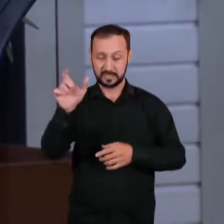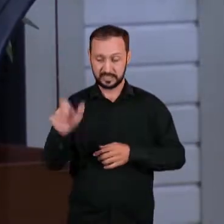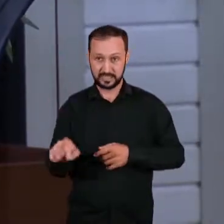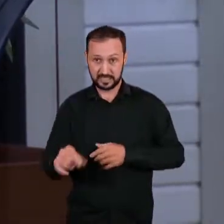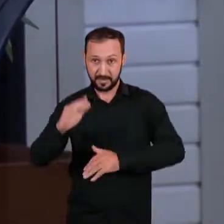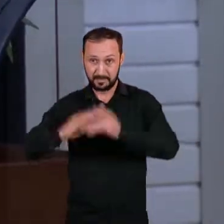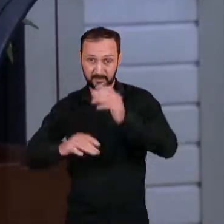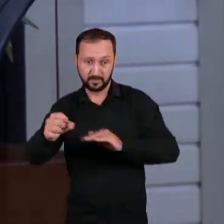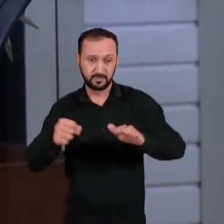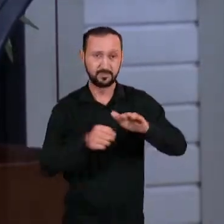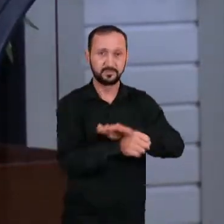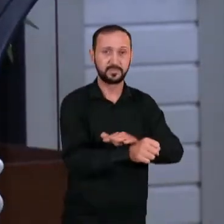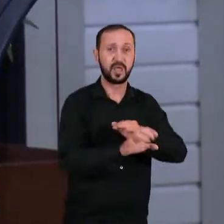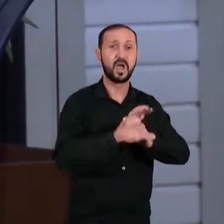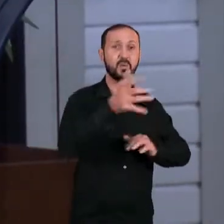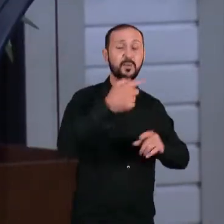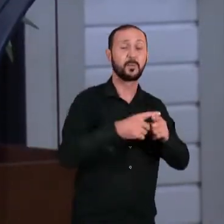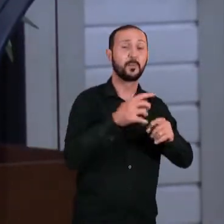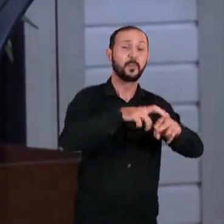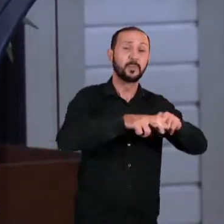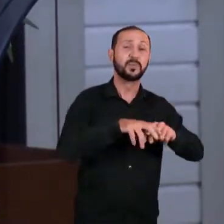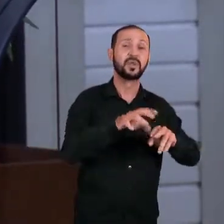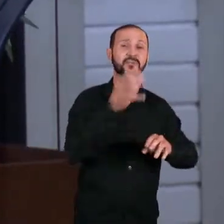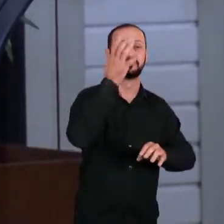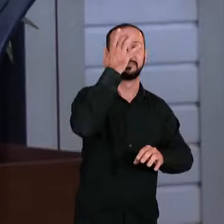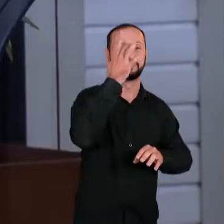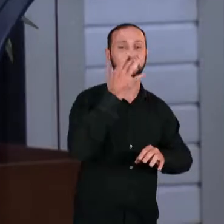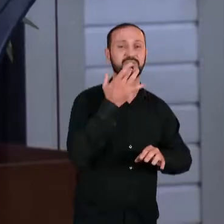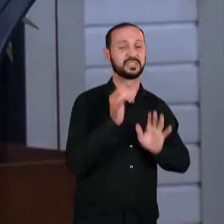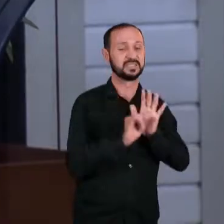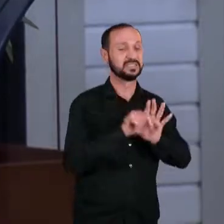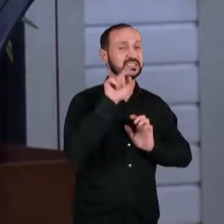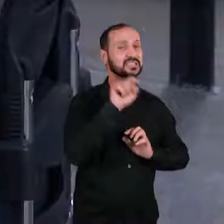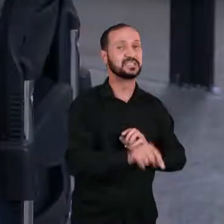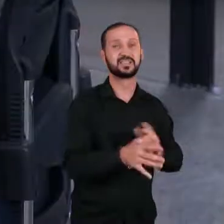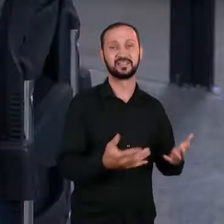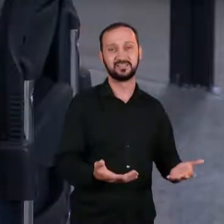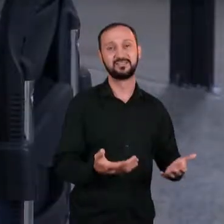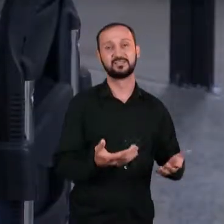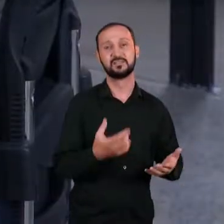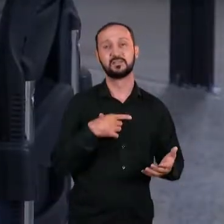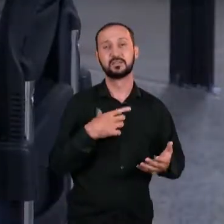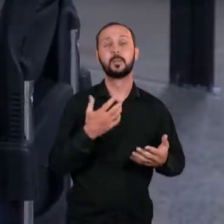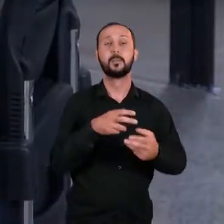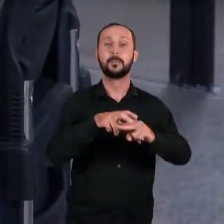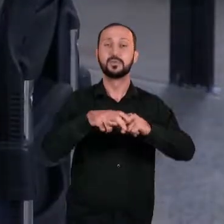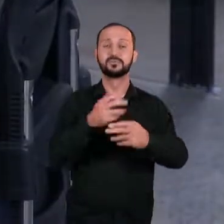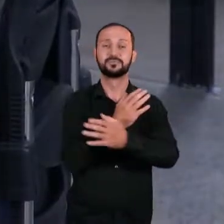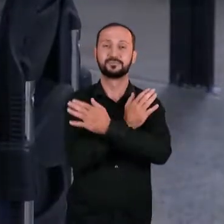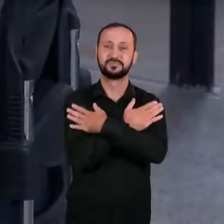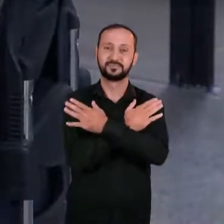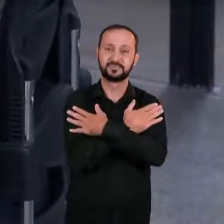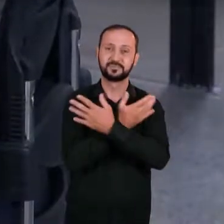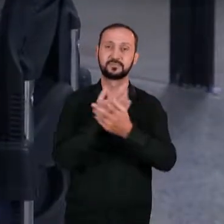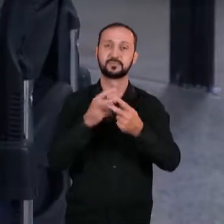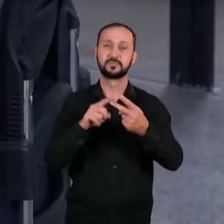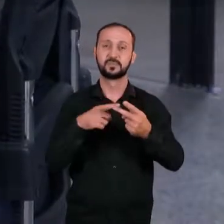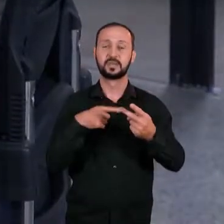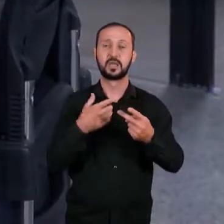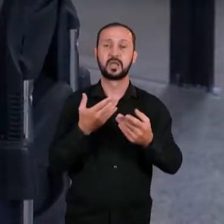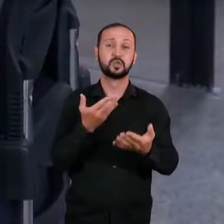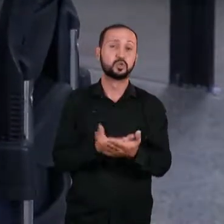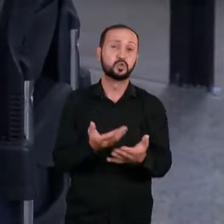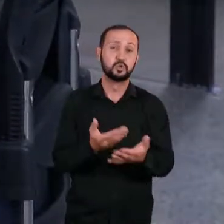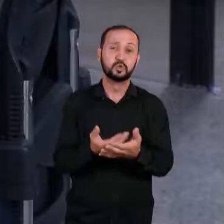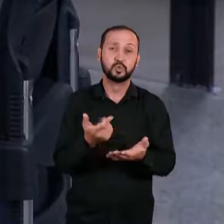ser adoecedor pelo perfil de personalidade dele. Então, infelizmente, o alto índice de desemprego, o alto índice de uma baixa escolaridade, às